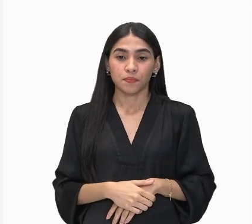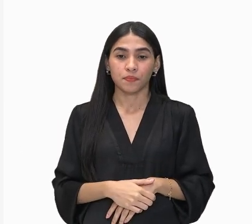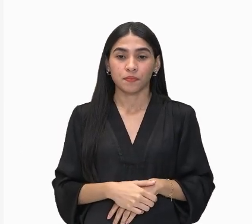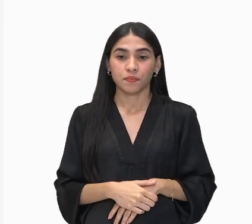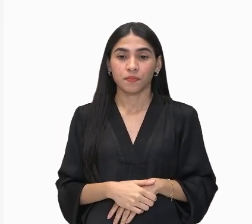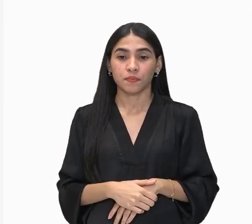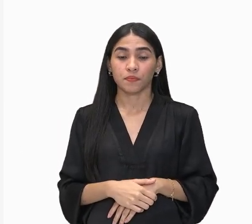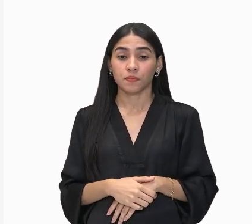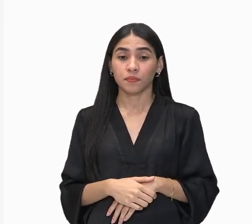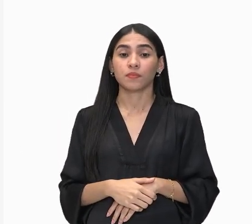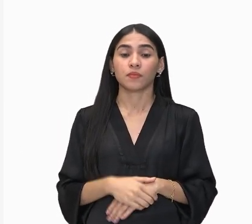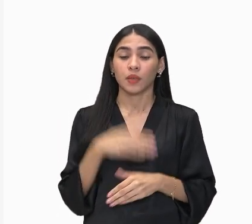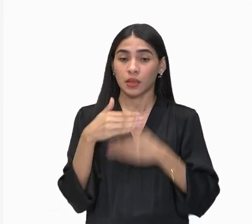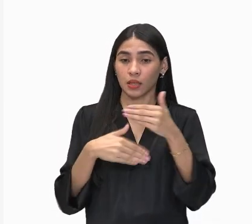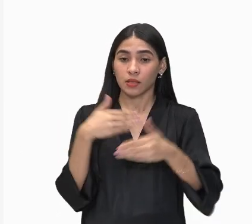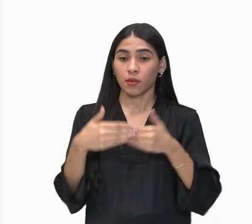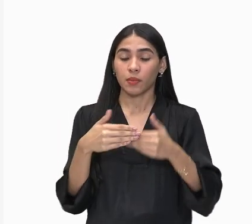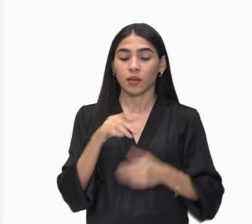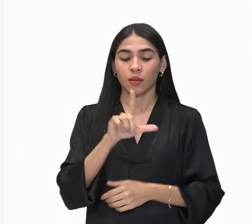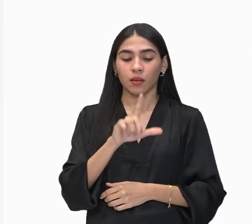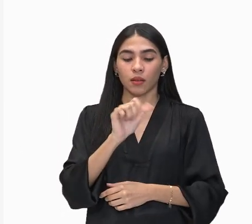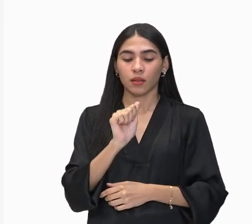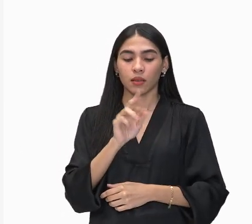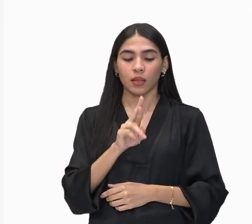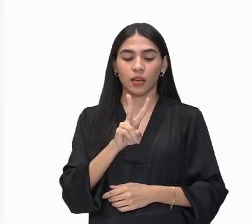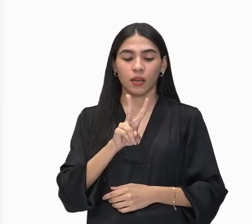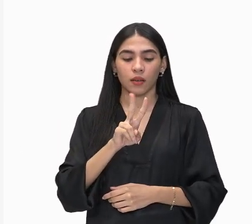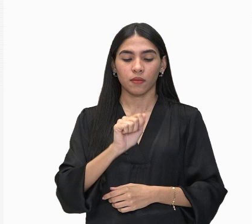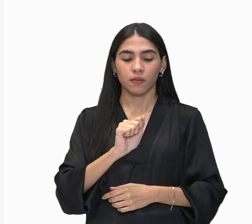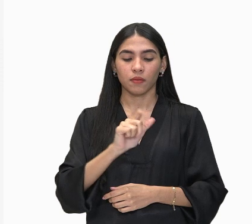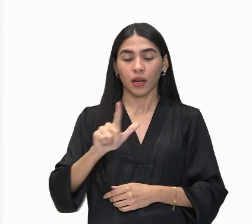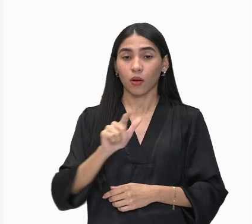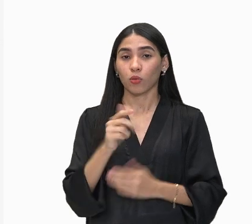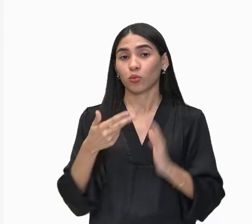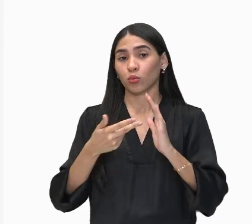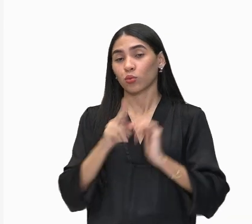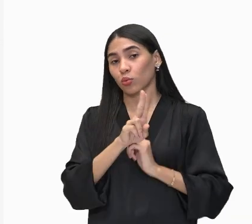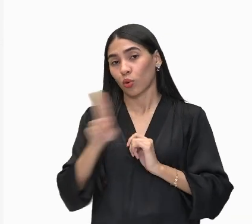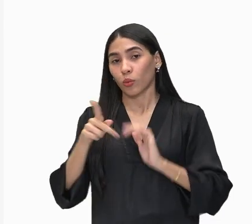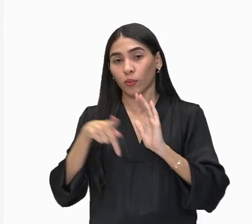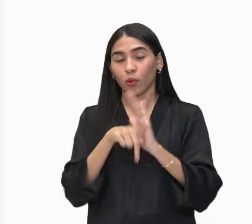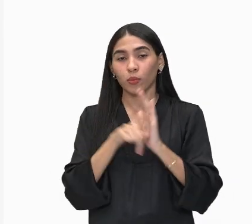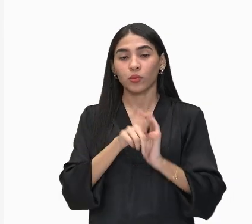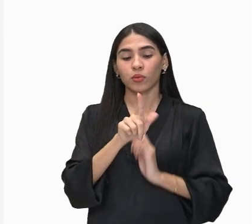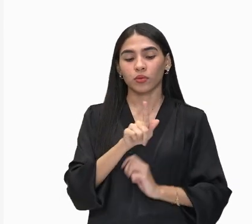desenvolvimento larval se chama girino, popularmente conhecido por